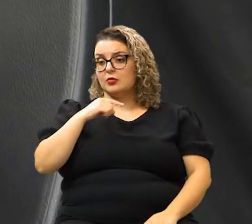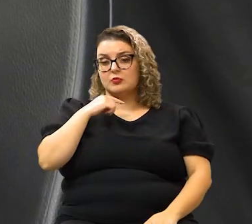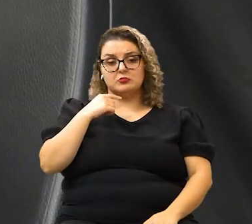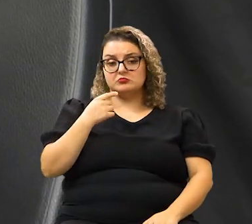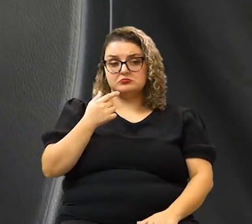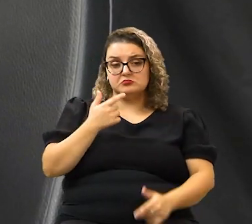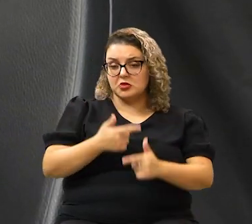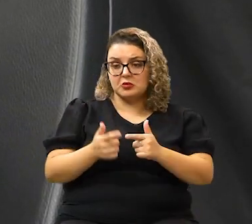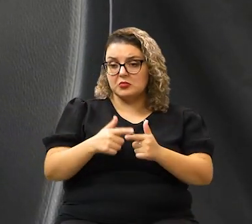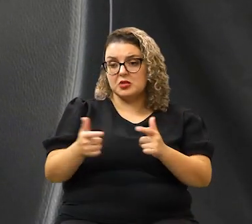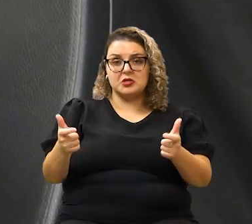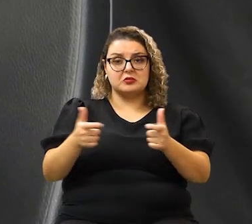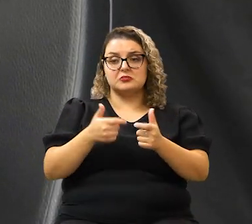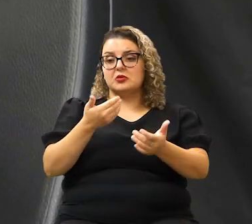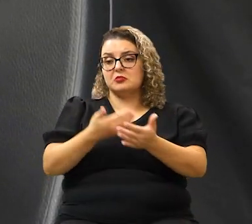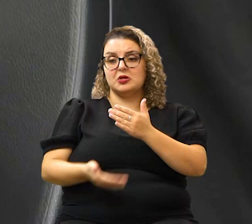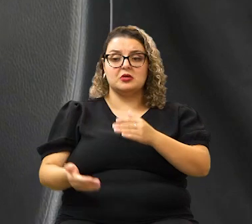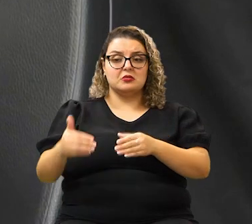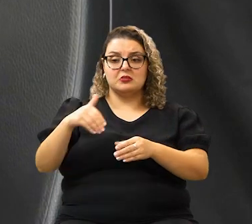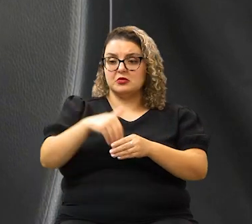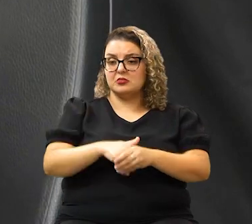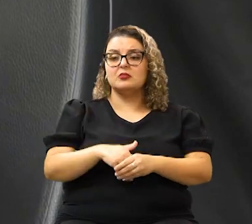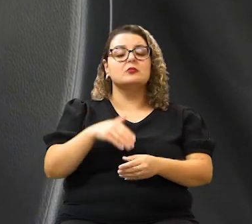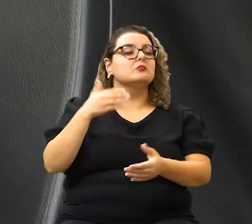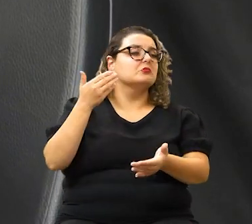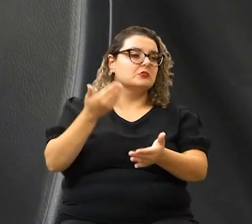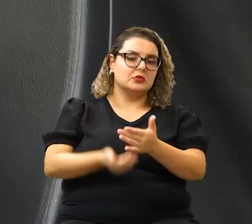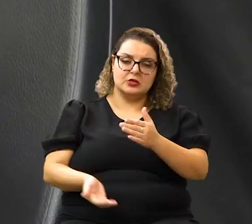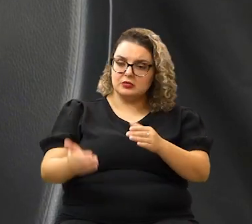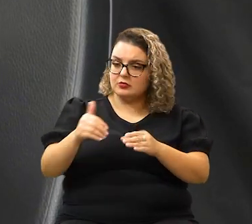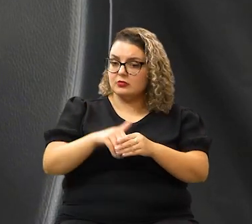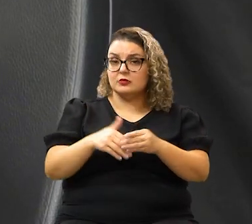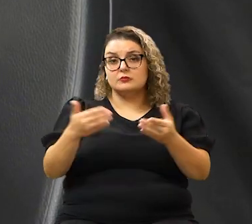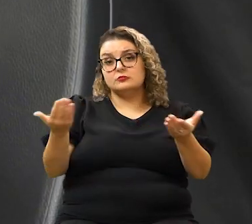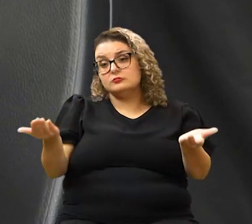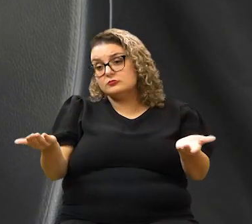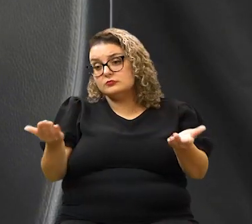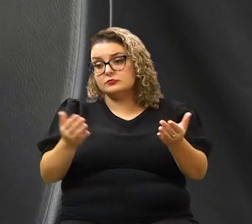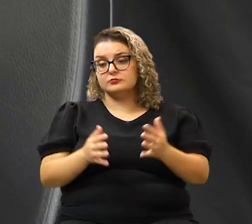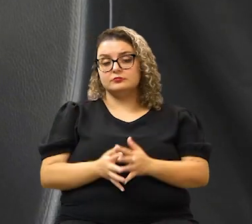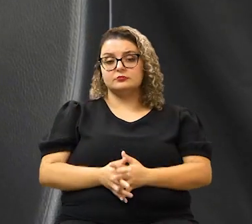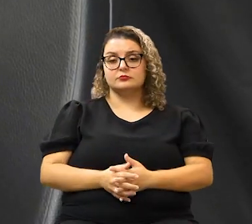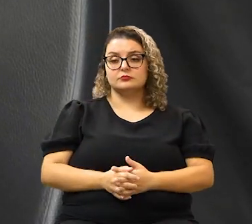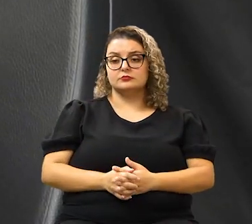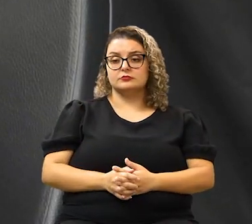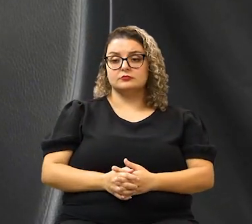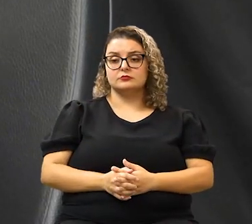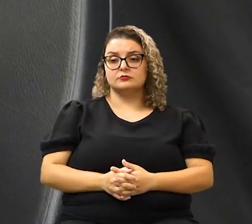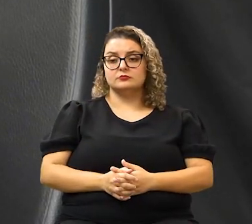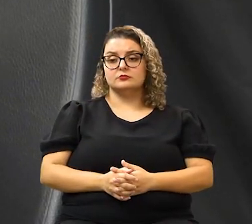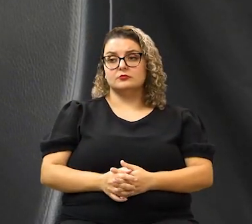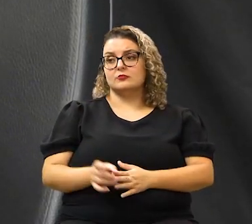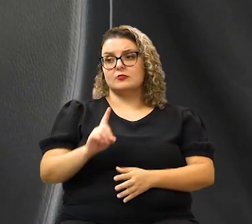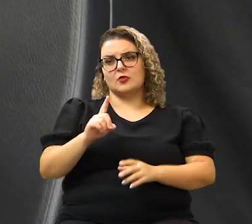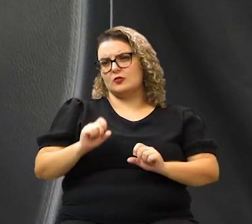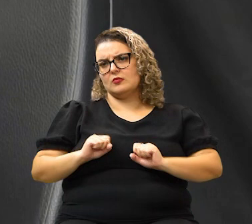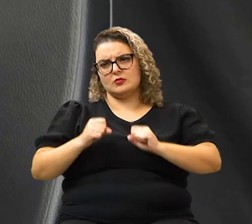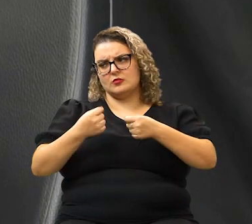perco votação mesmo, mas eu não vou entrar em defender coisas que eu não julgo que são